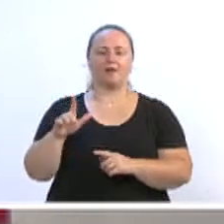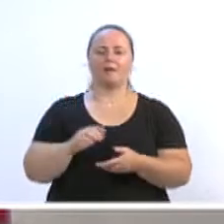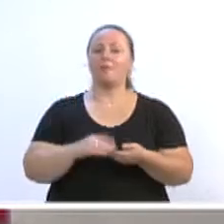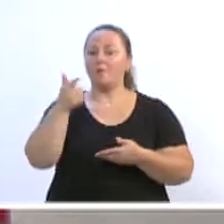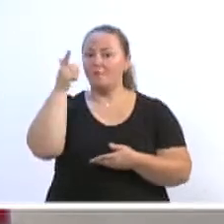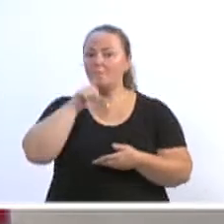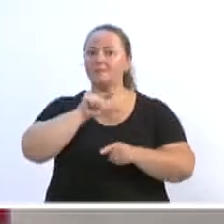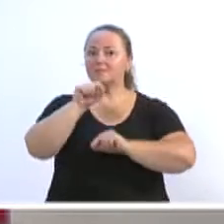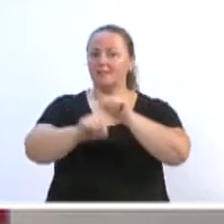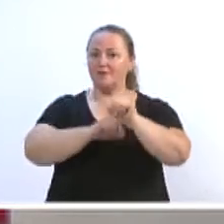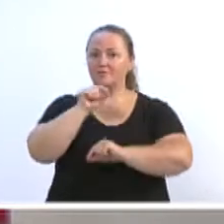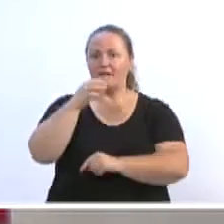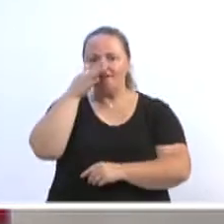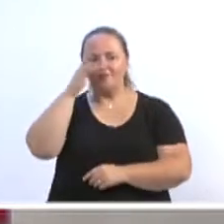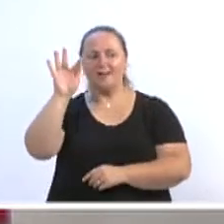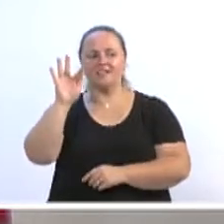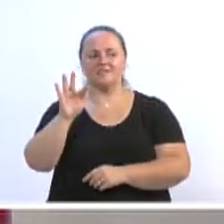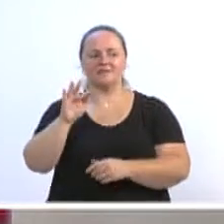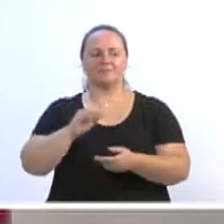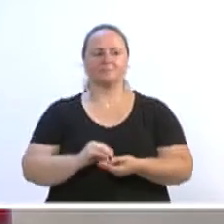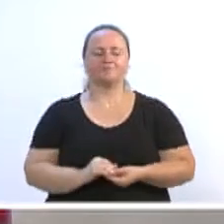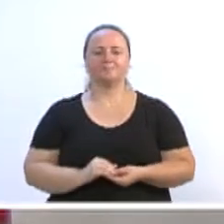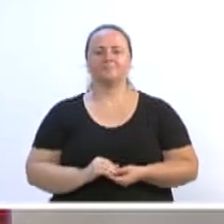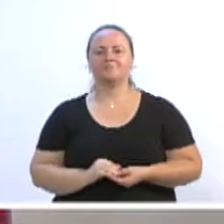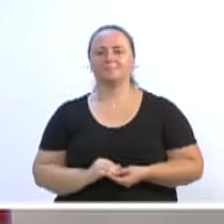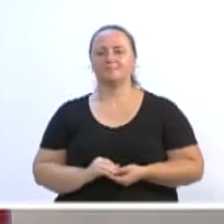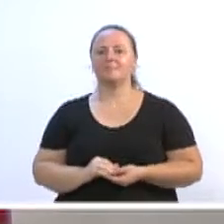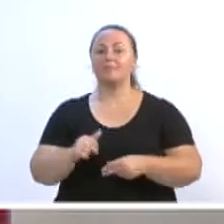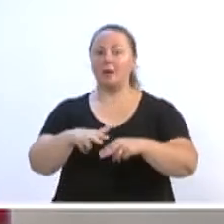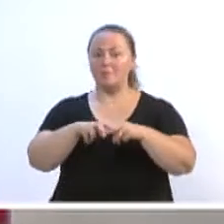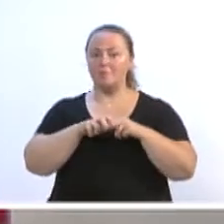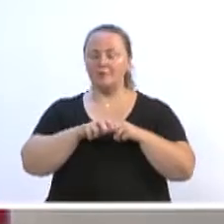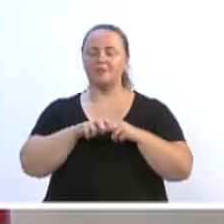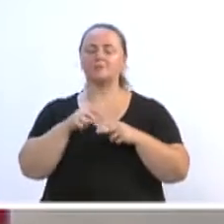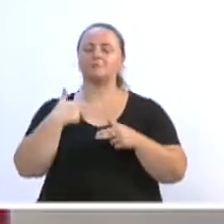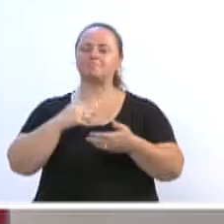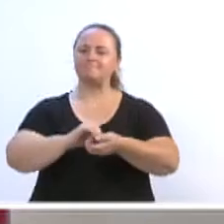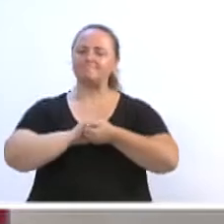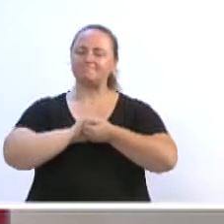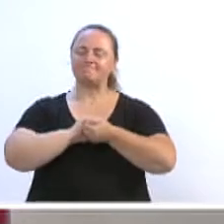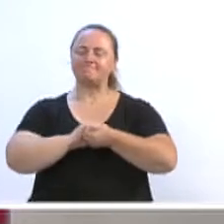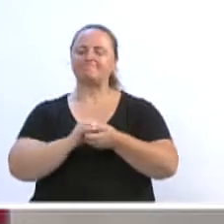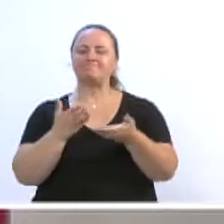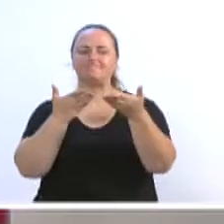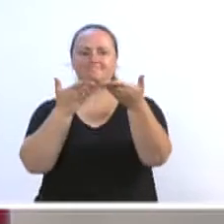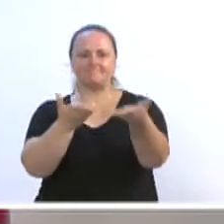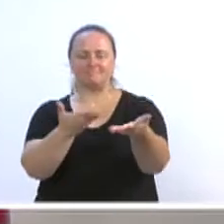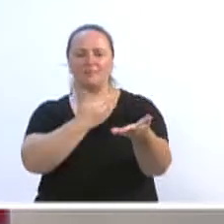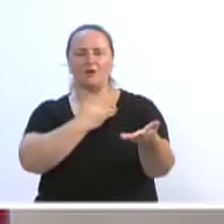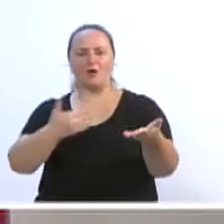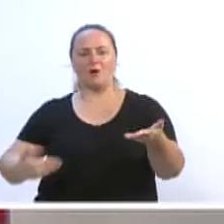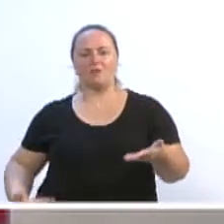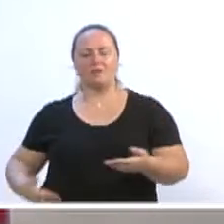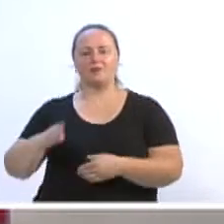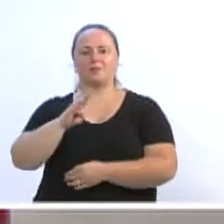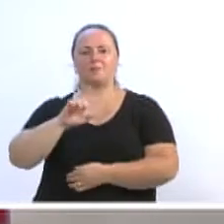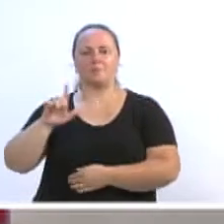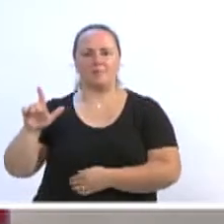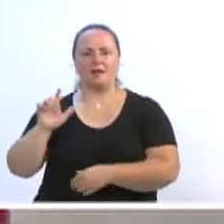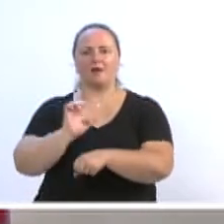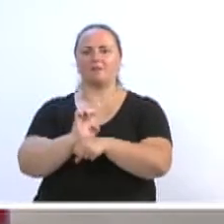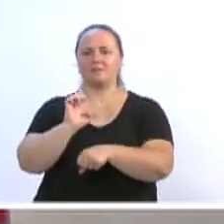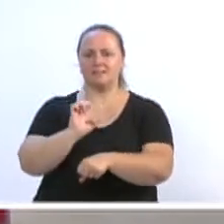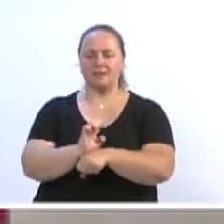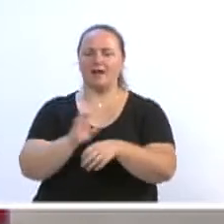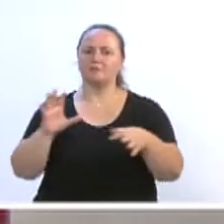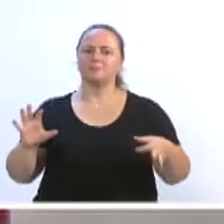França. Então, os meus cumprimentos a todos aqueles que participam do Entra 21, o governo de Blumenau, o governo estadual por meio da